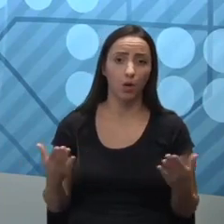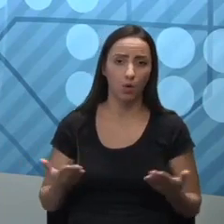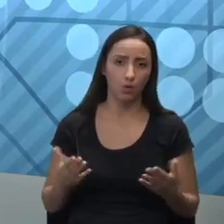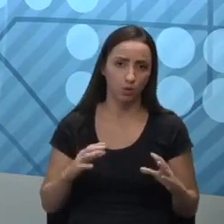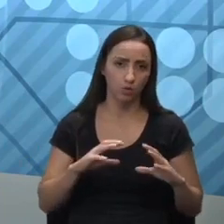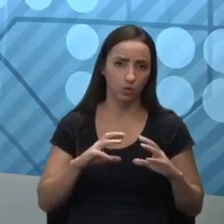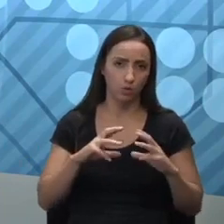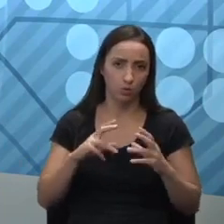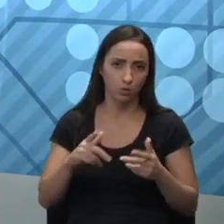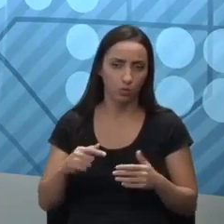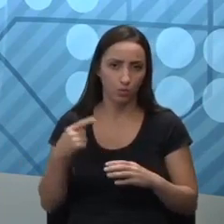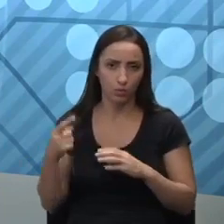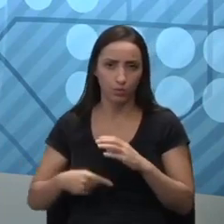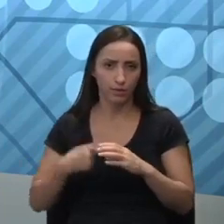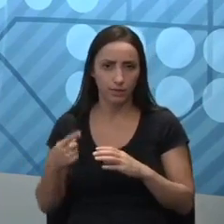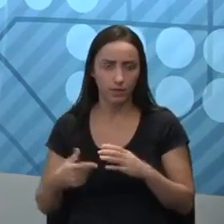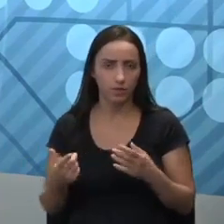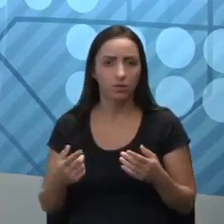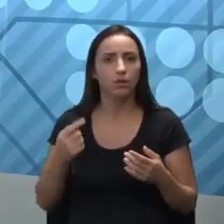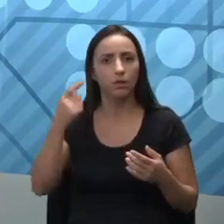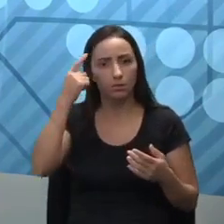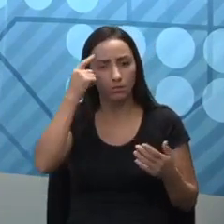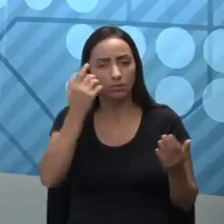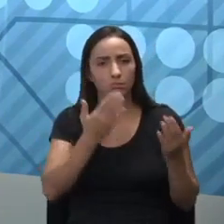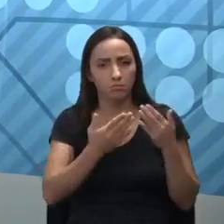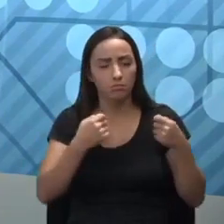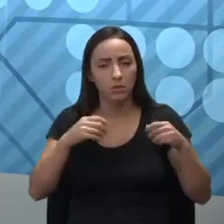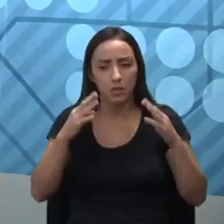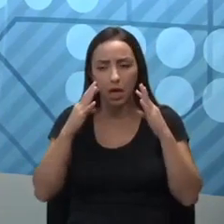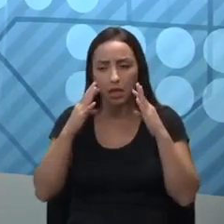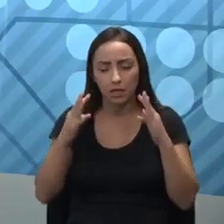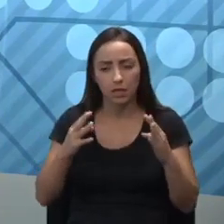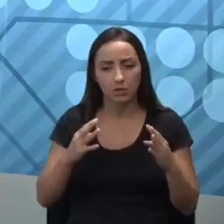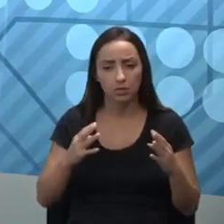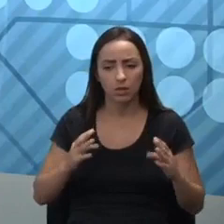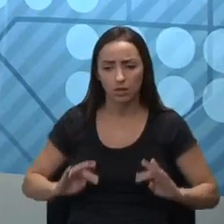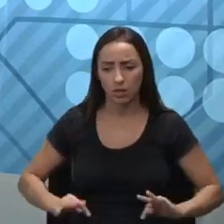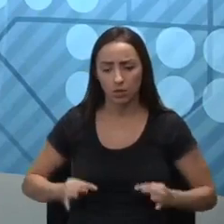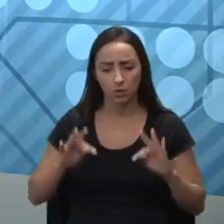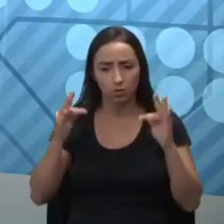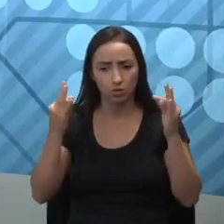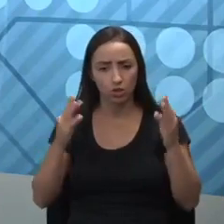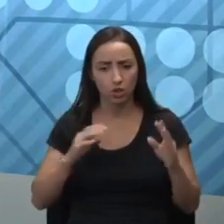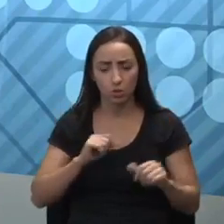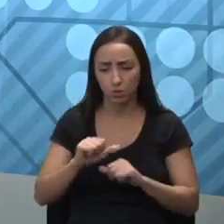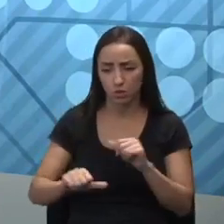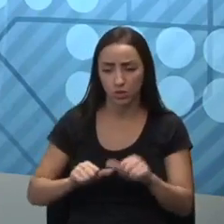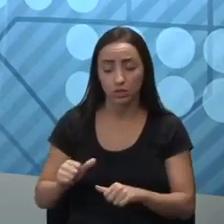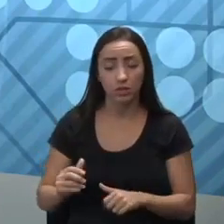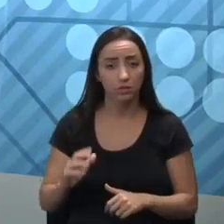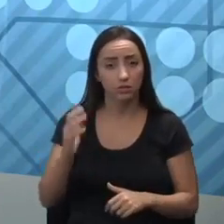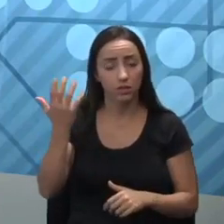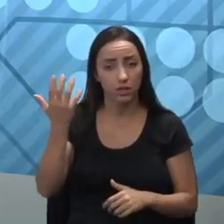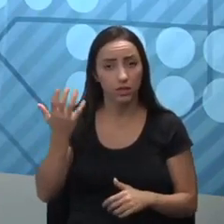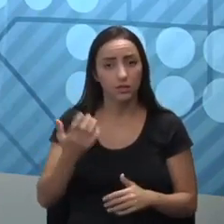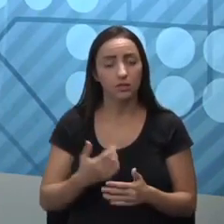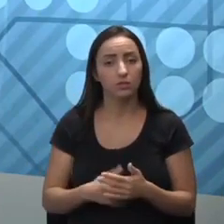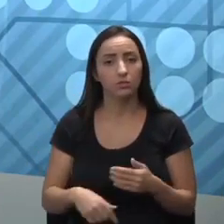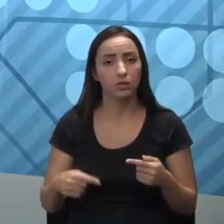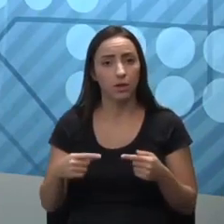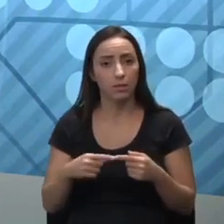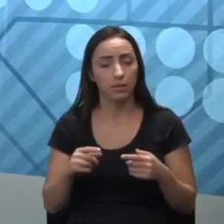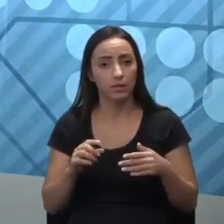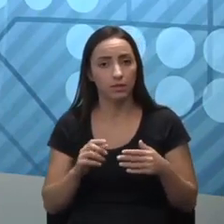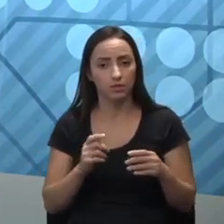tem que estar atento a todas as tecnologias, a todas as mudanças que acontecem no âmbito